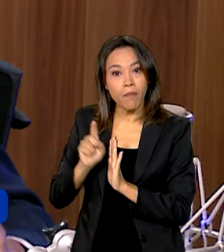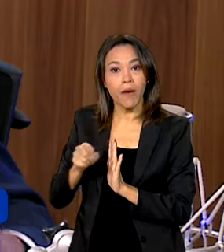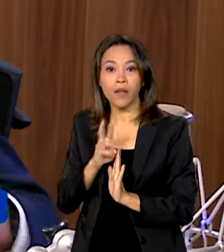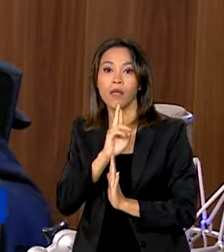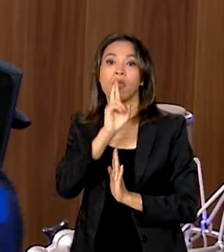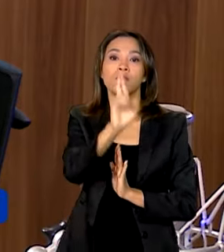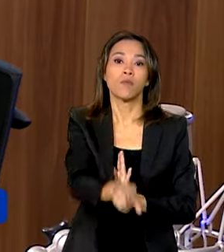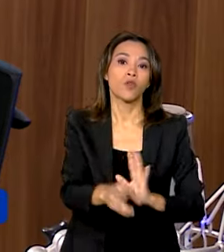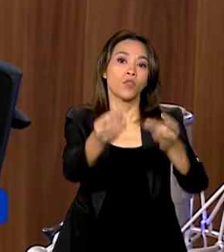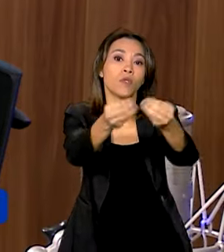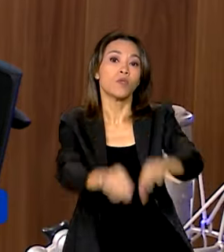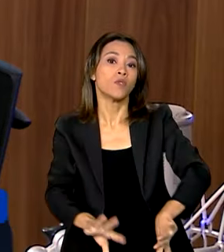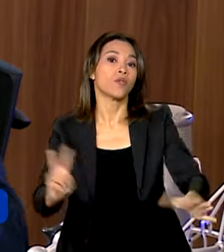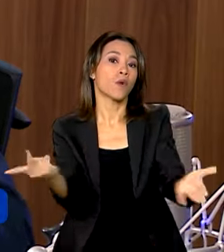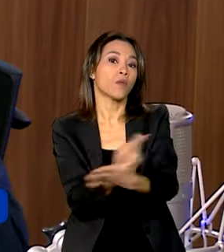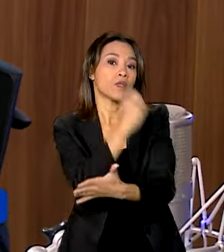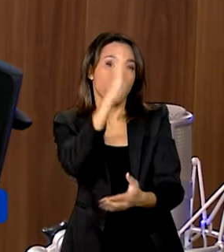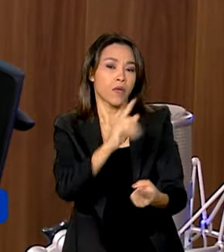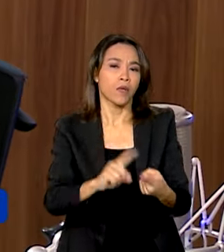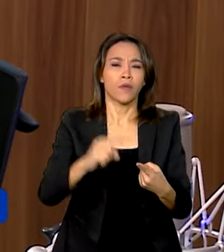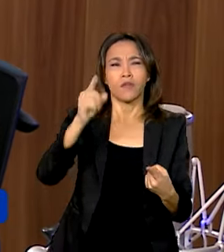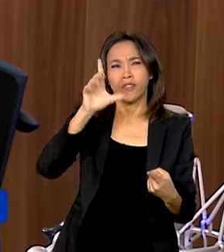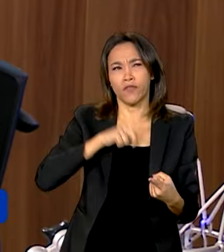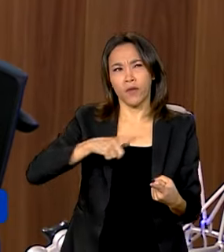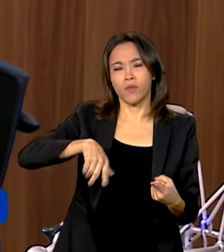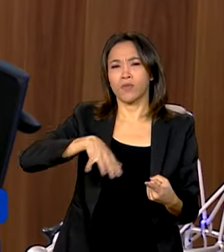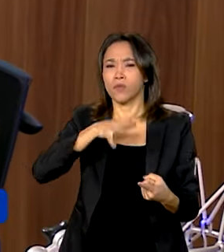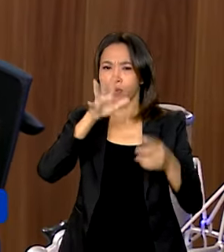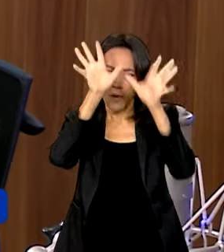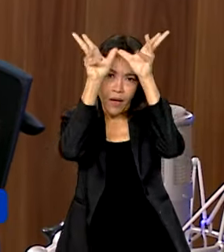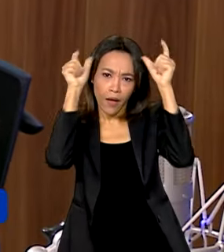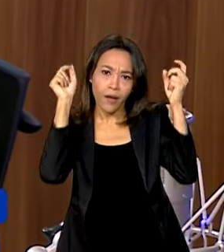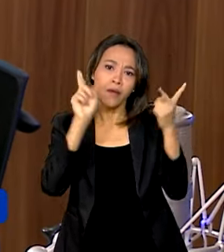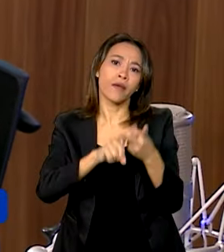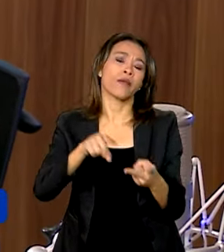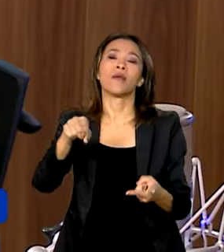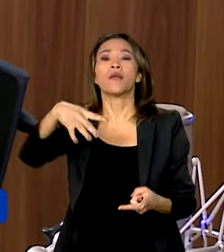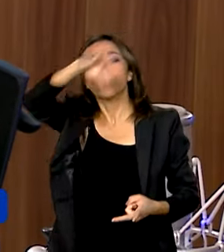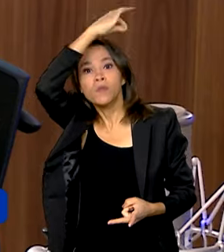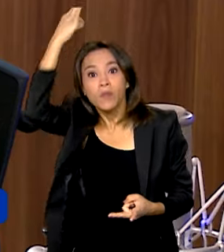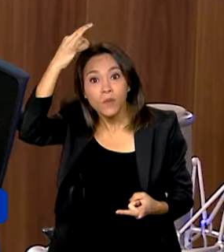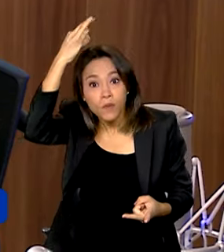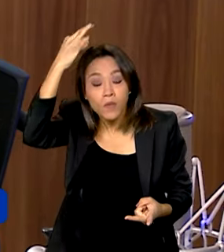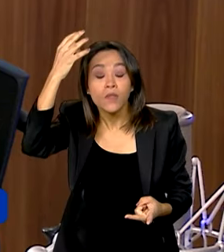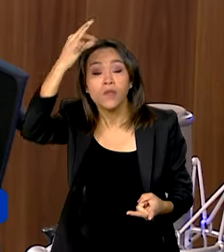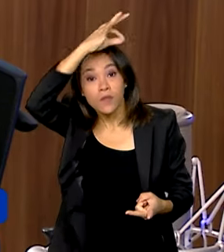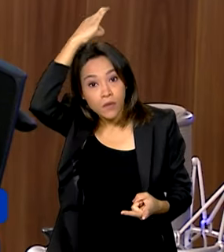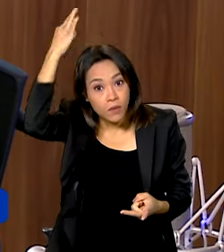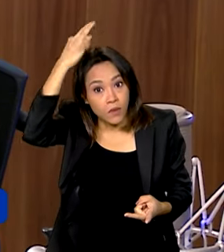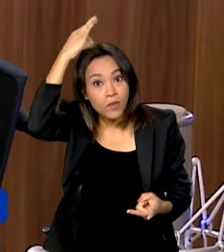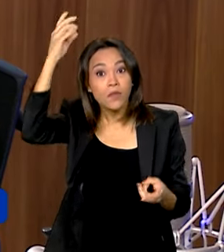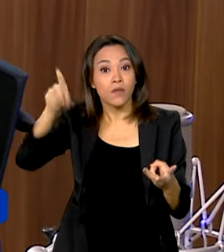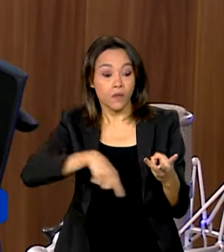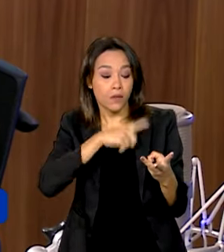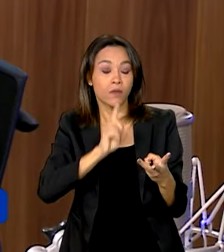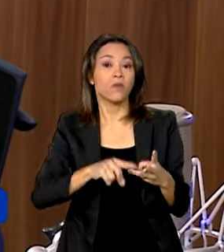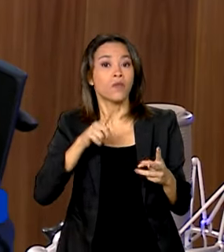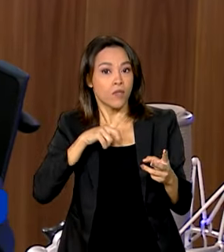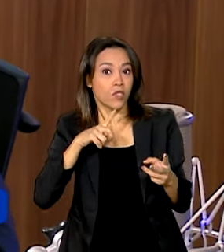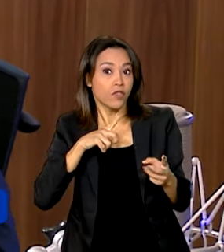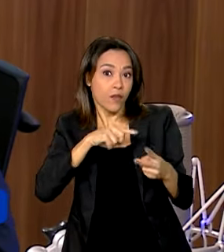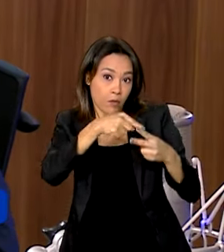Acre Rio de Janeiro Espírito Santo e precisa de de restabelecer uma série de coisas e também vem